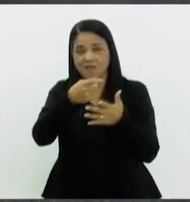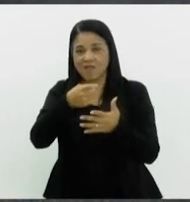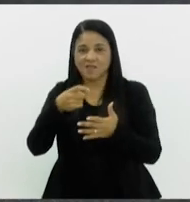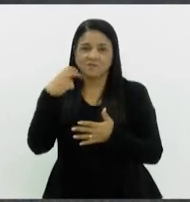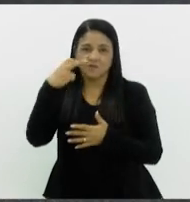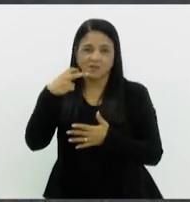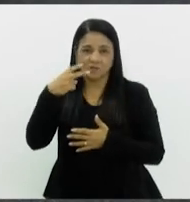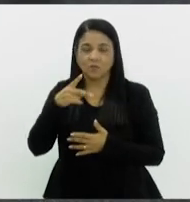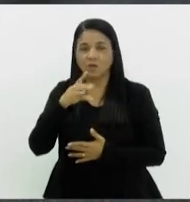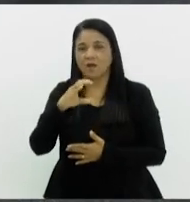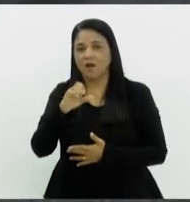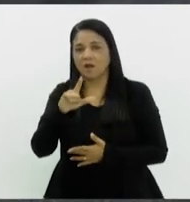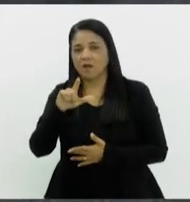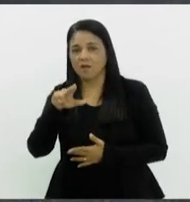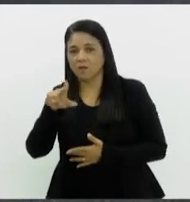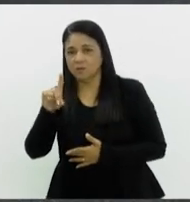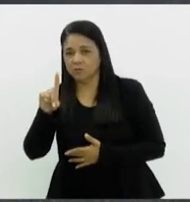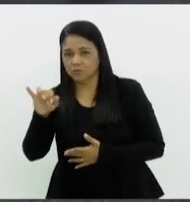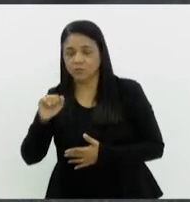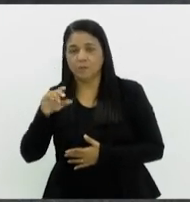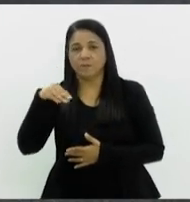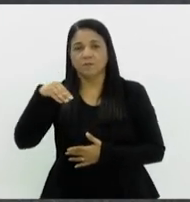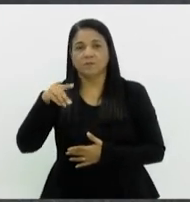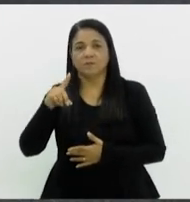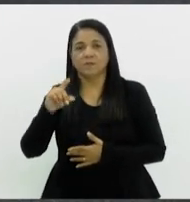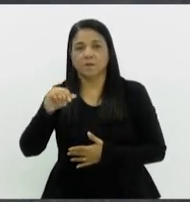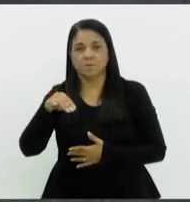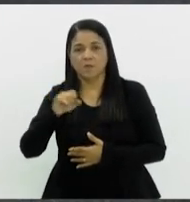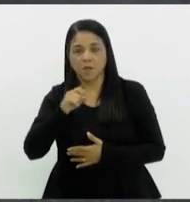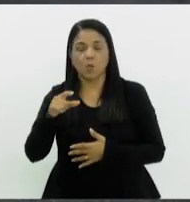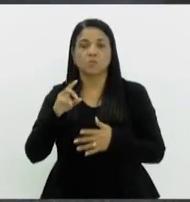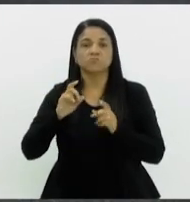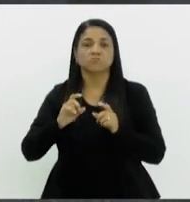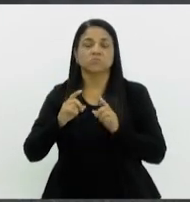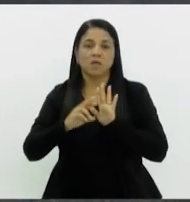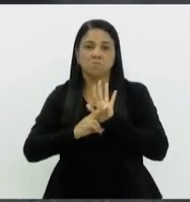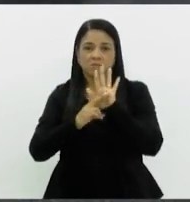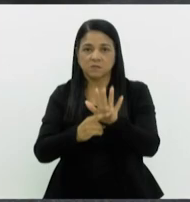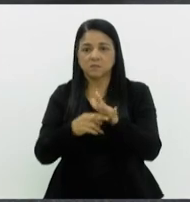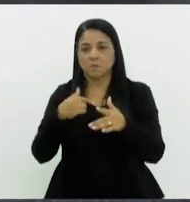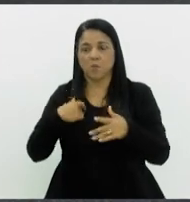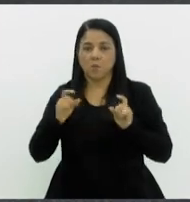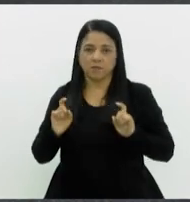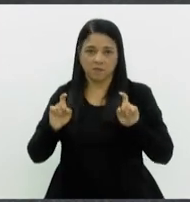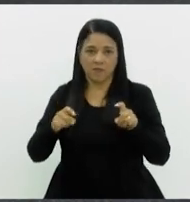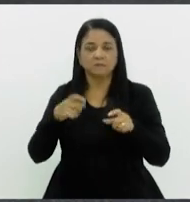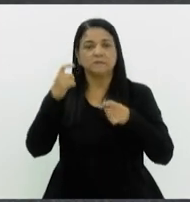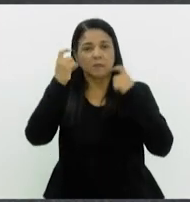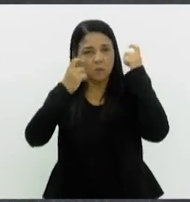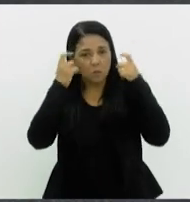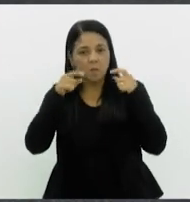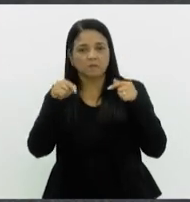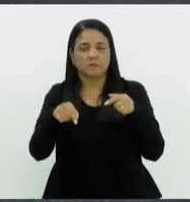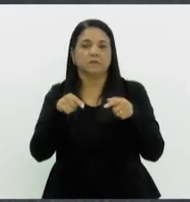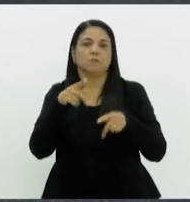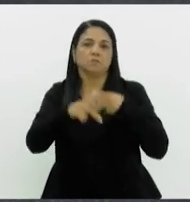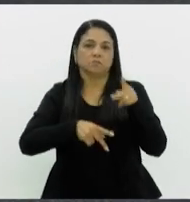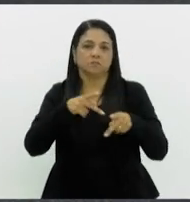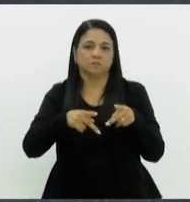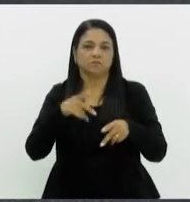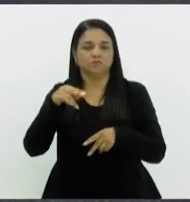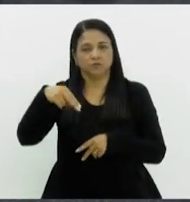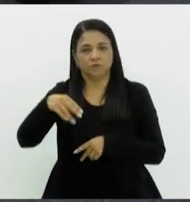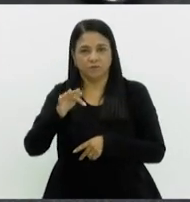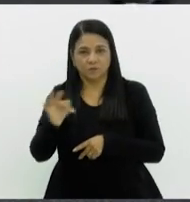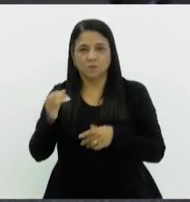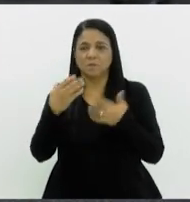Cláudio Damião, que representa o meu mandato, que está lá atuante, preocupado também com a população de Nova Friburgo. É isso, parabéns ao município